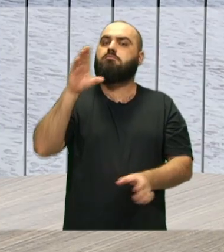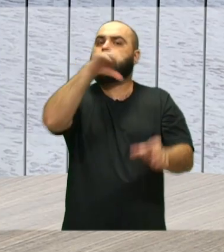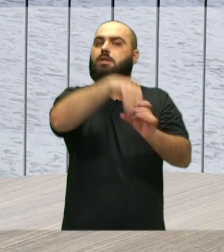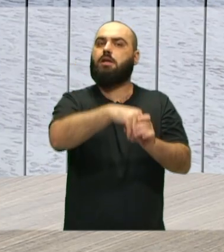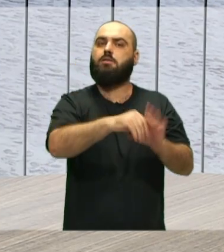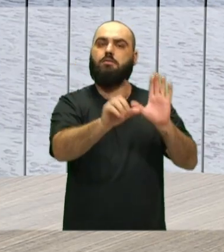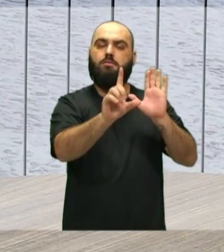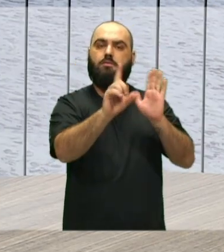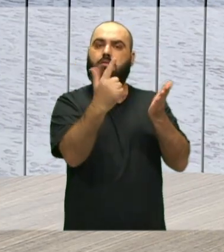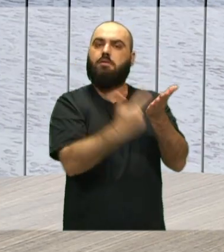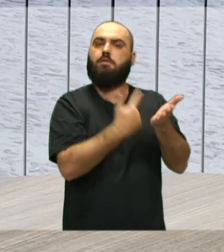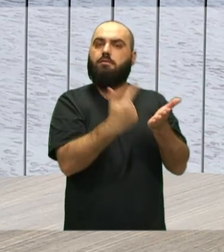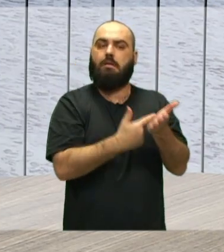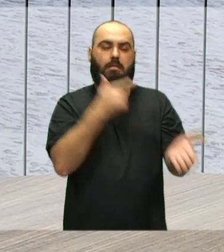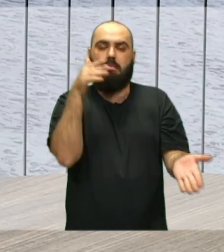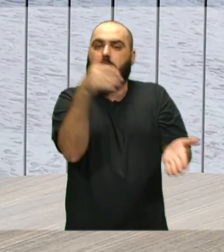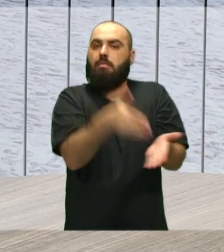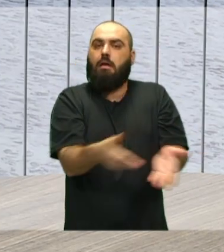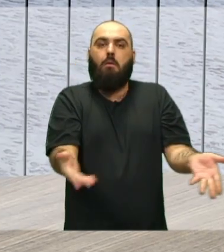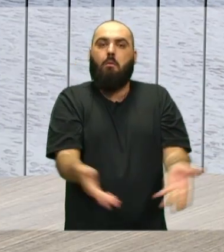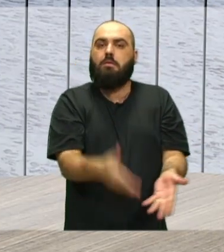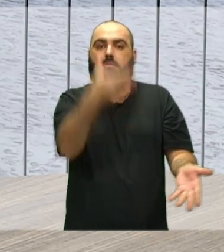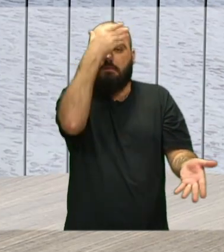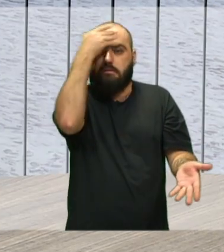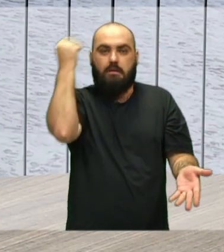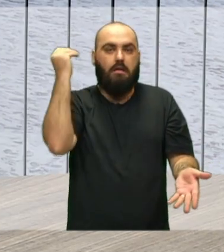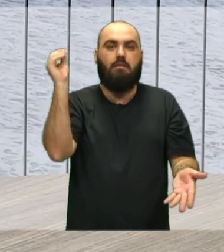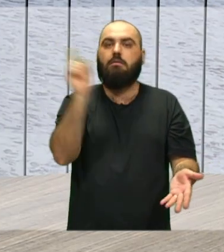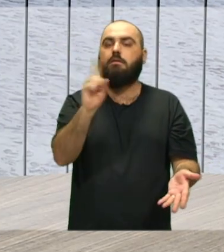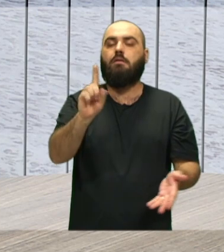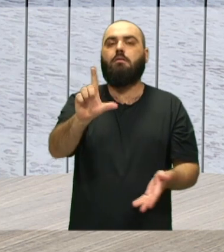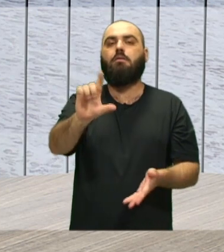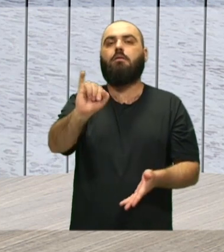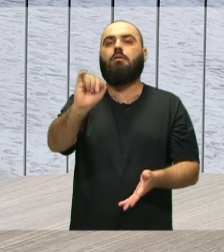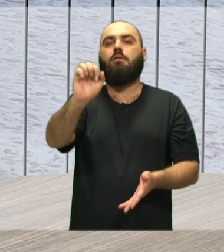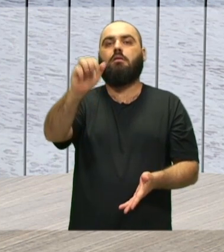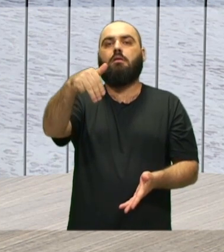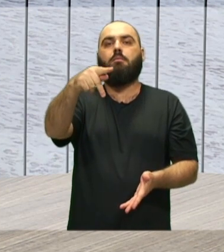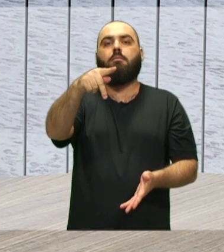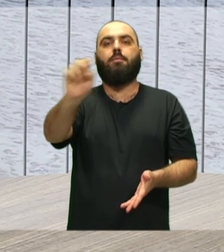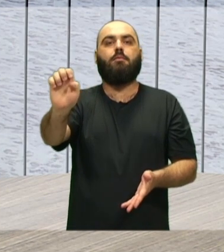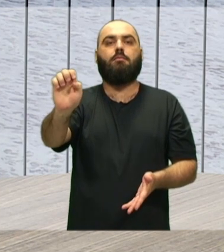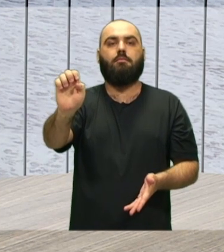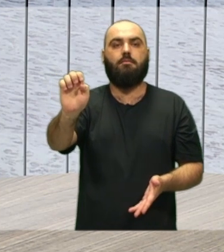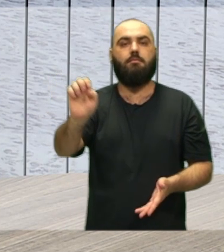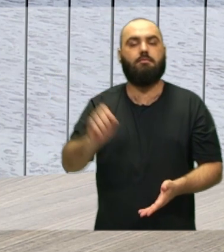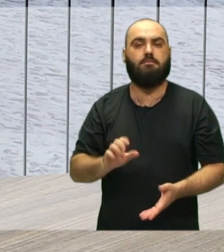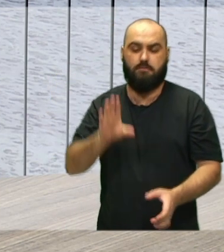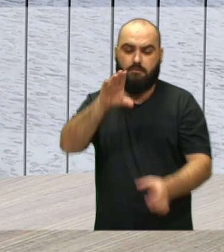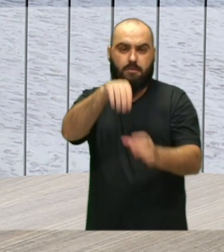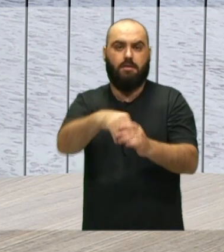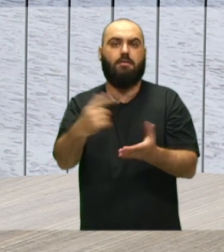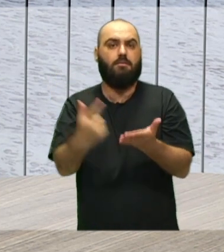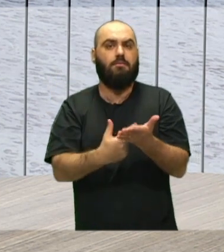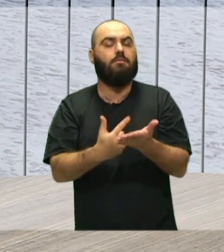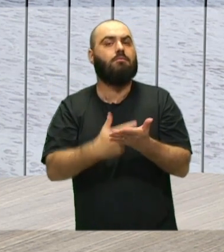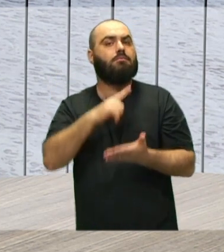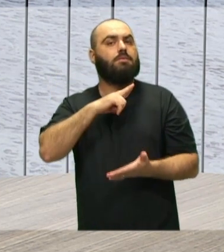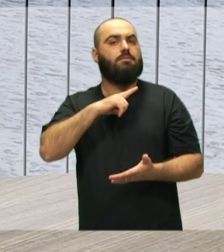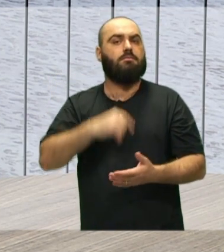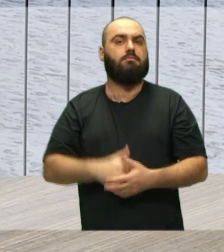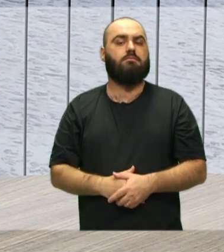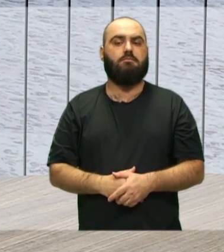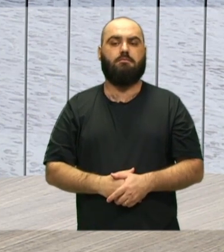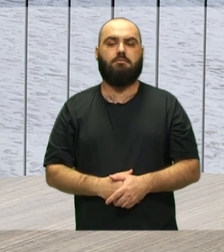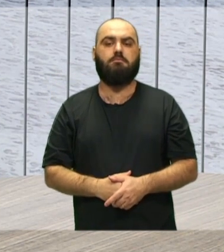LIMP. O LIMP, até hoje, a gente não esquece. Porque é uma coisa que gravou tanto que a gente acaba sempre lembrando, né? Eu